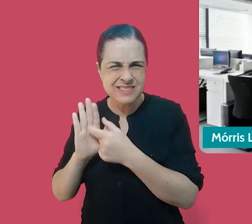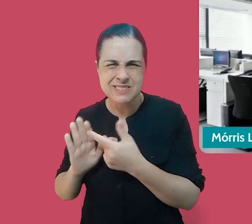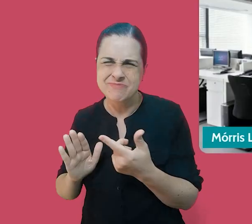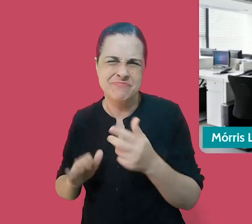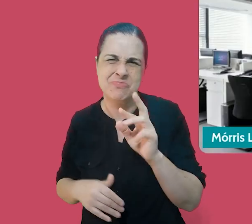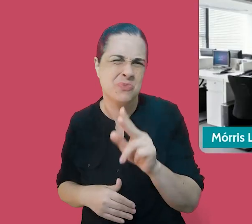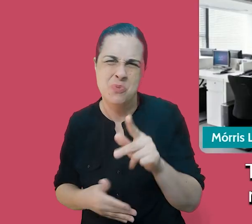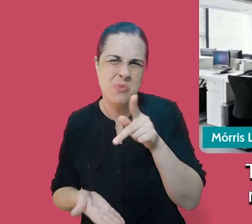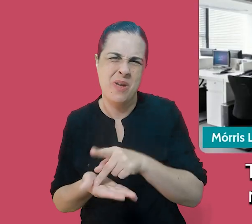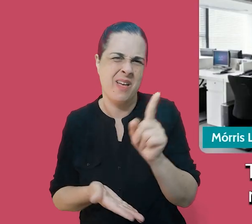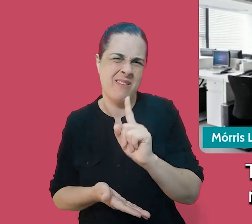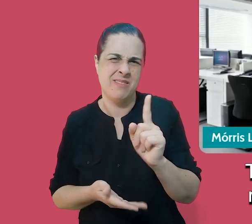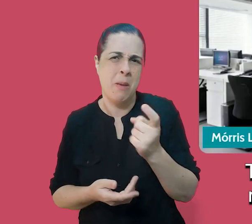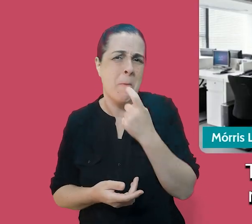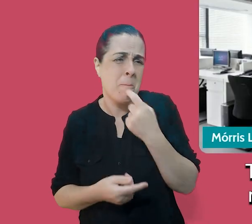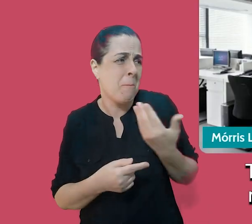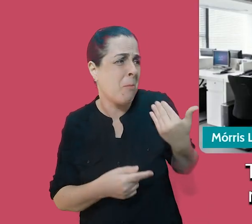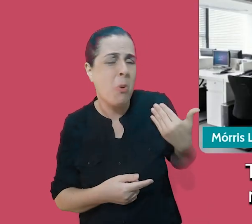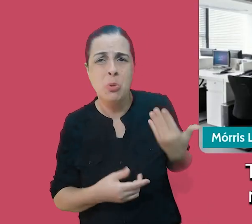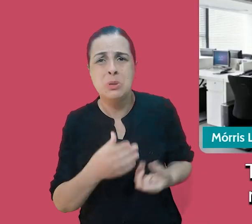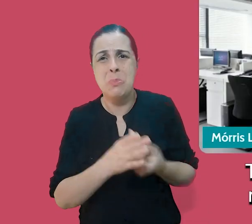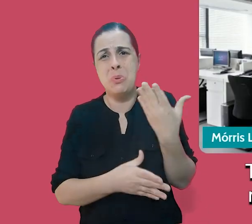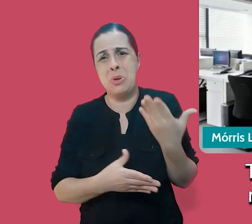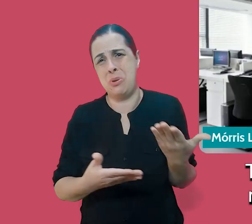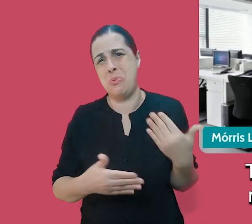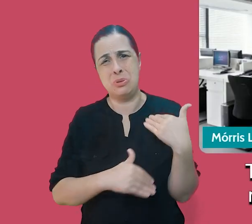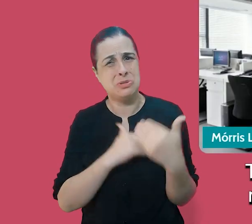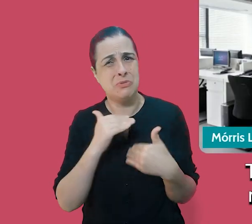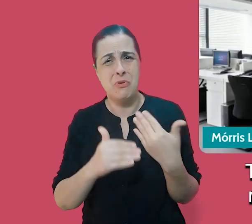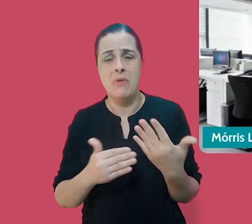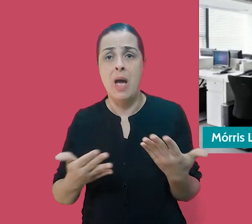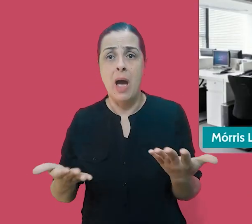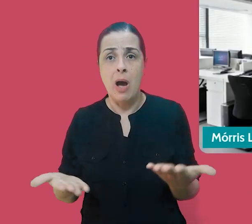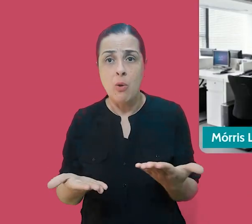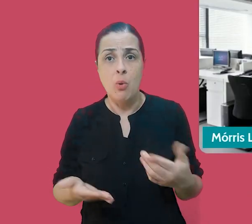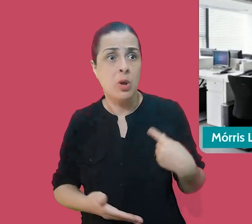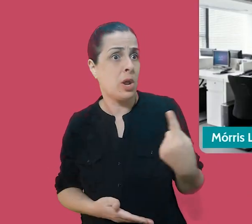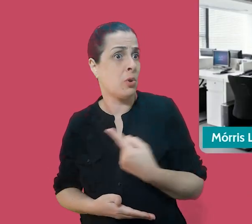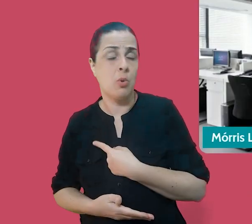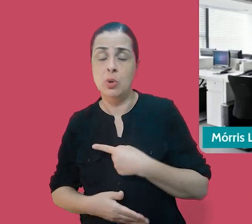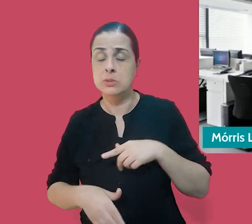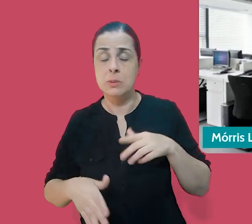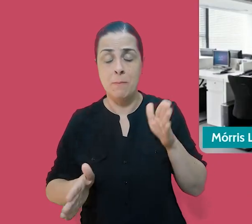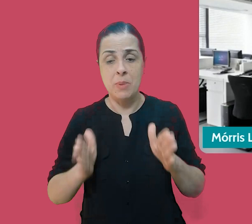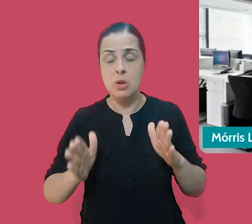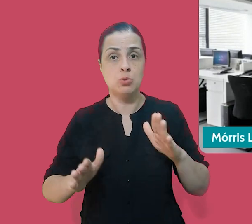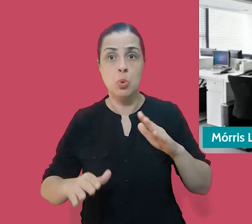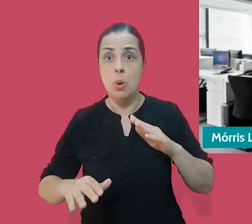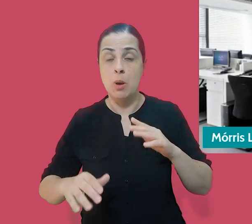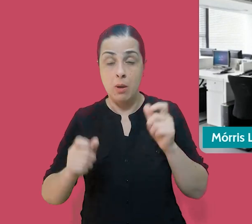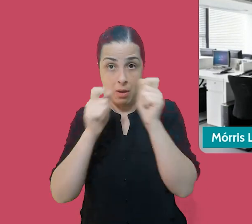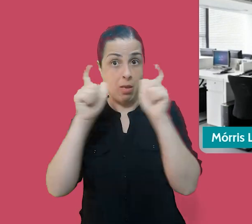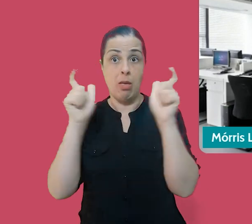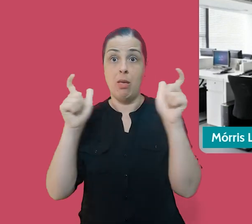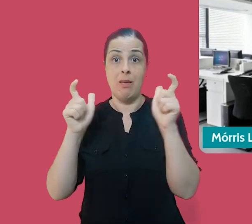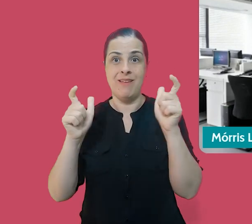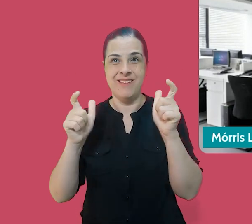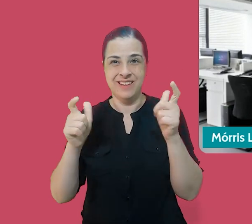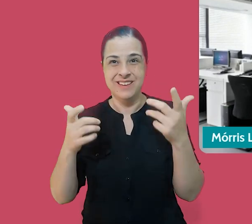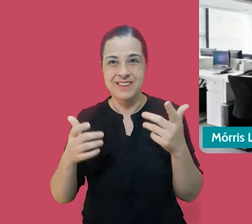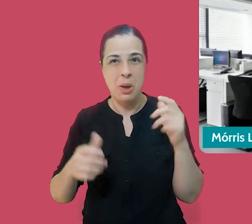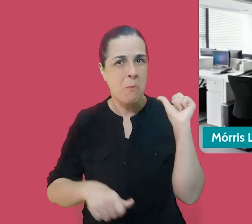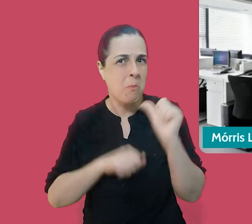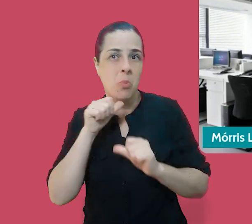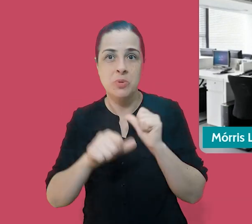atrás, sabe? Assim, tipo, tá todo mundo nesse momento de chacoalhão. Então, sei lá, eu acho que não sei,